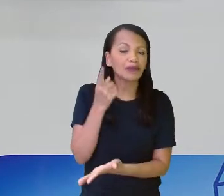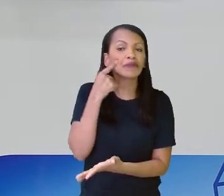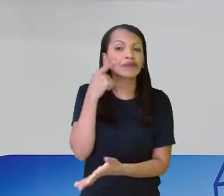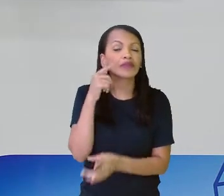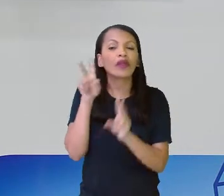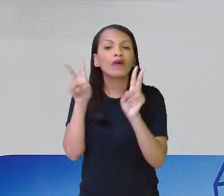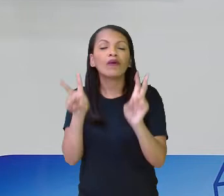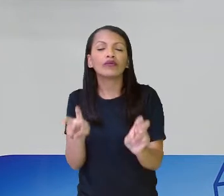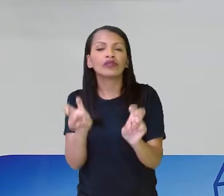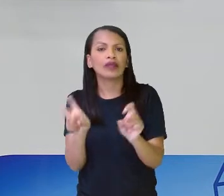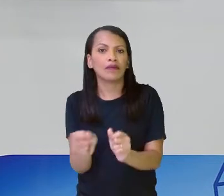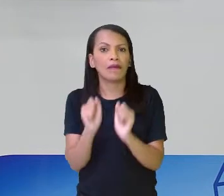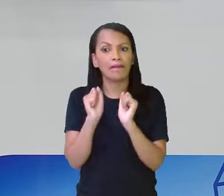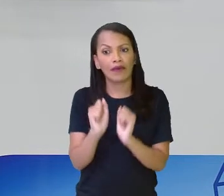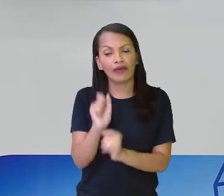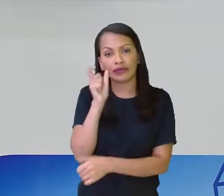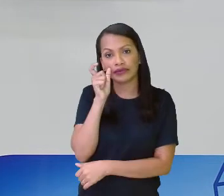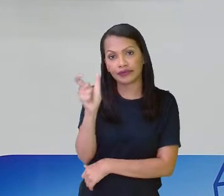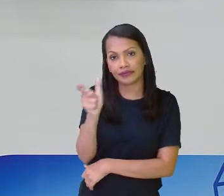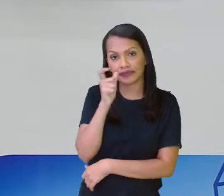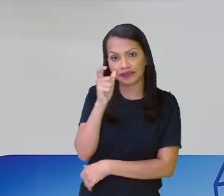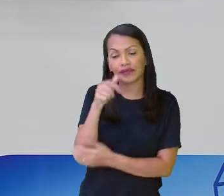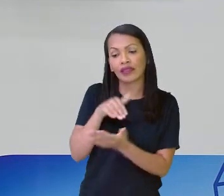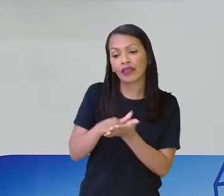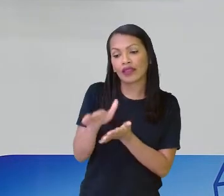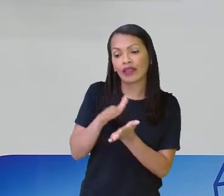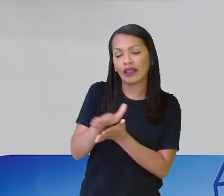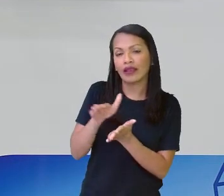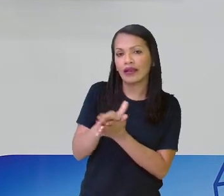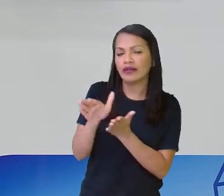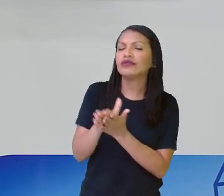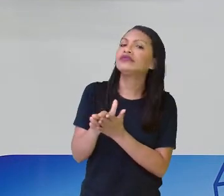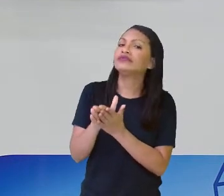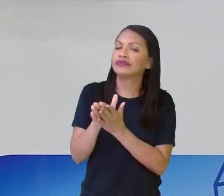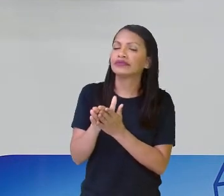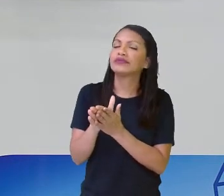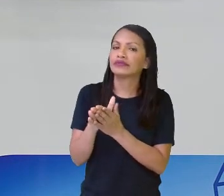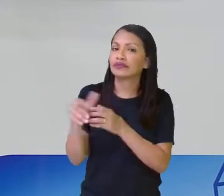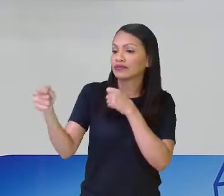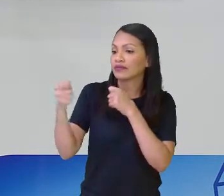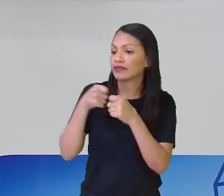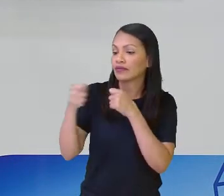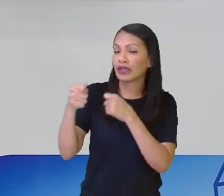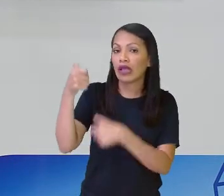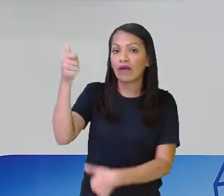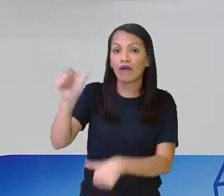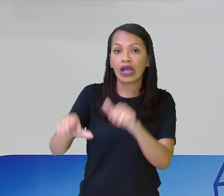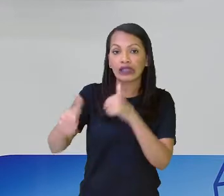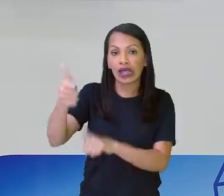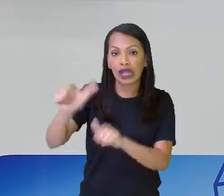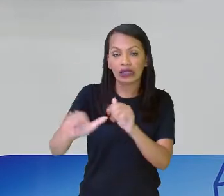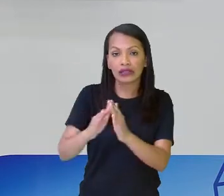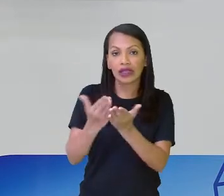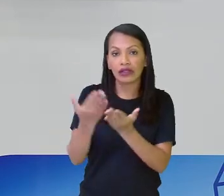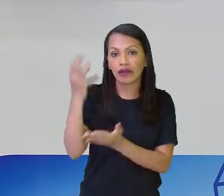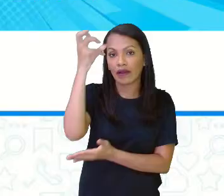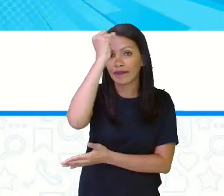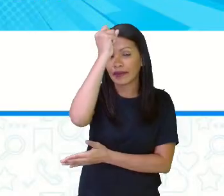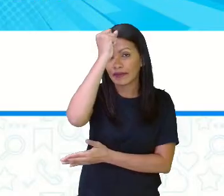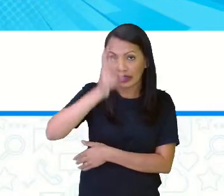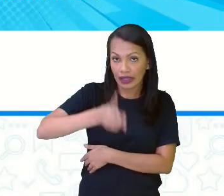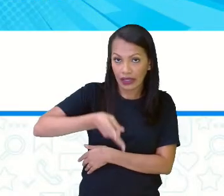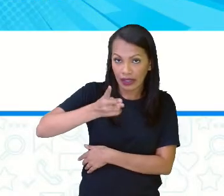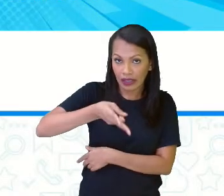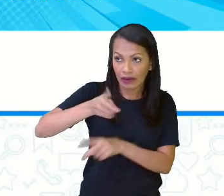ser interessante para a produção de uma reportagem. E analisando o material de vocês do Aprender Sempre, eu encontrei lá o